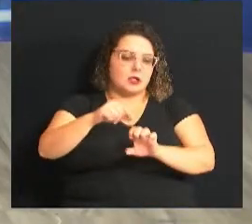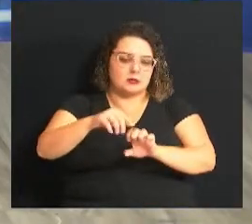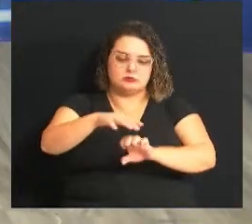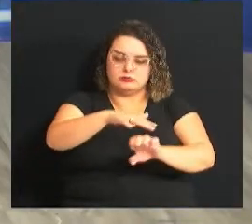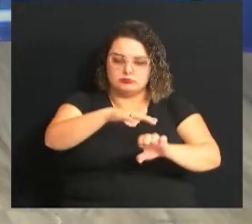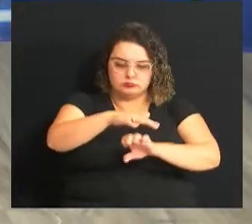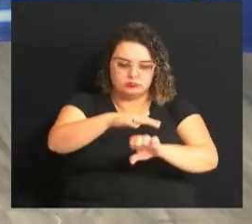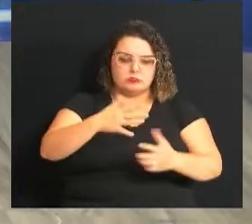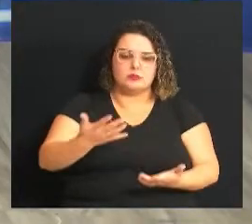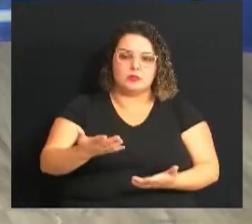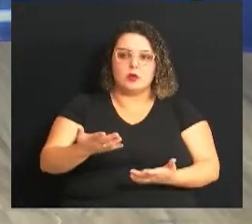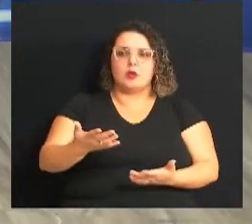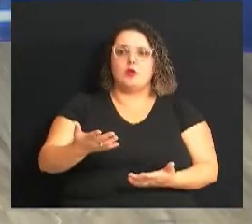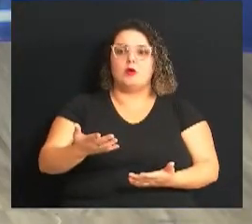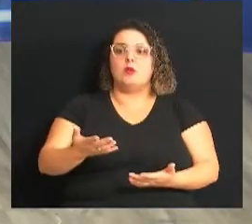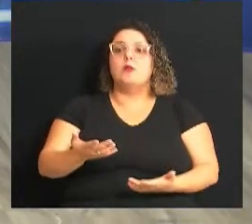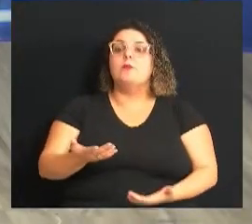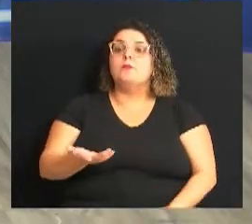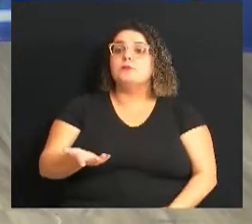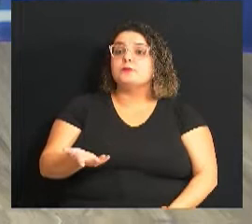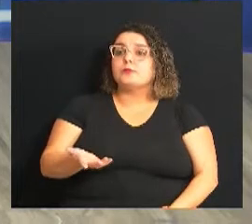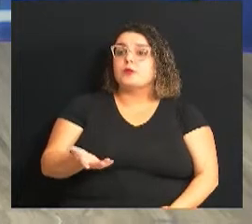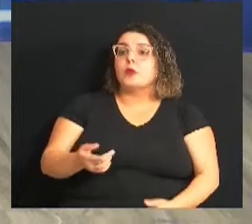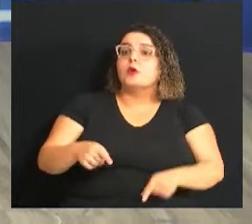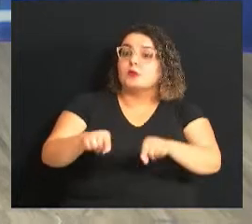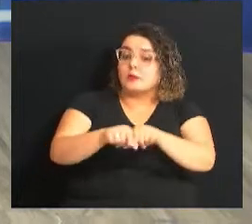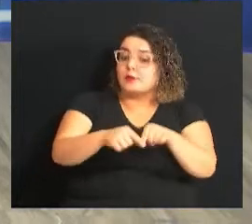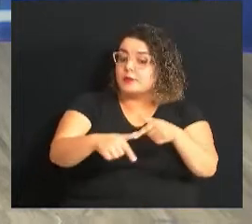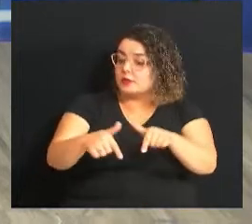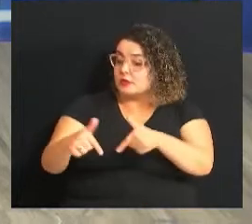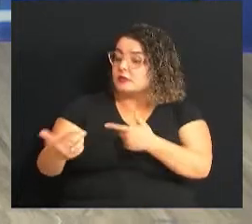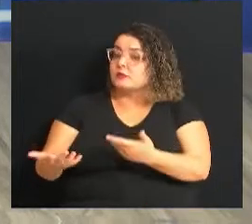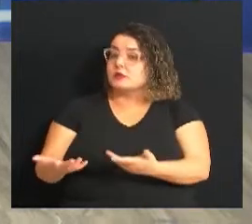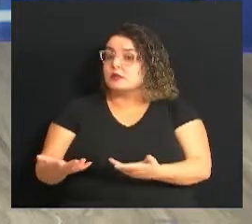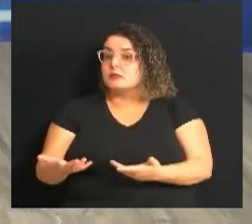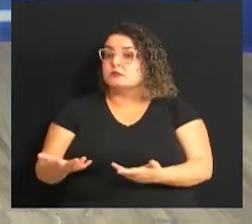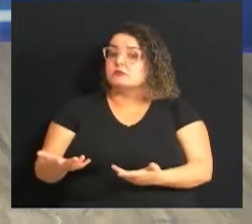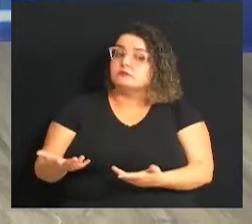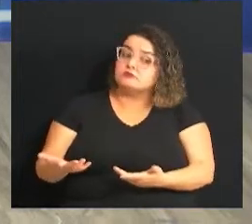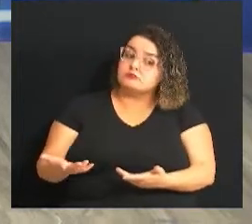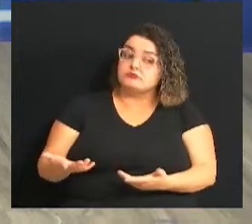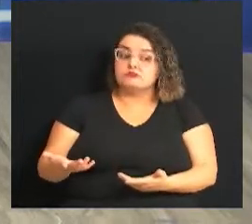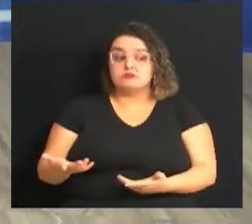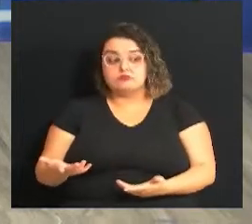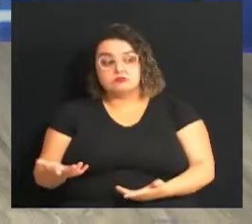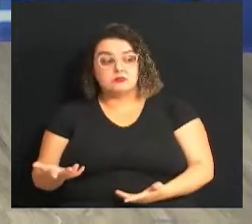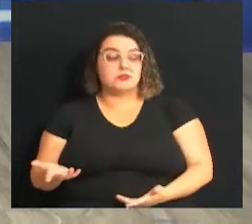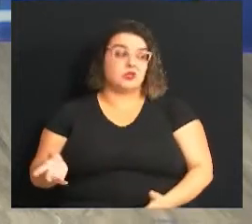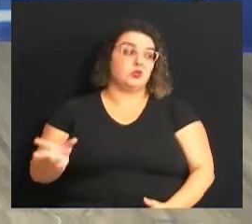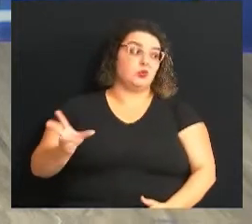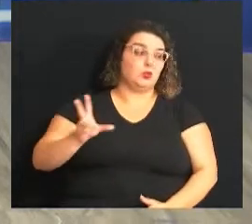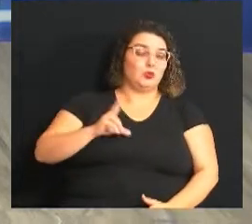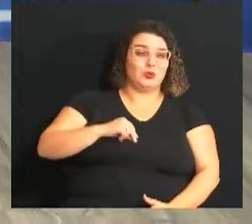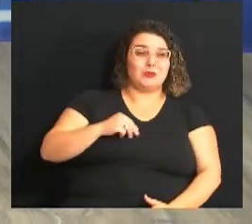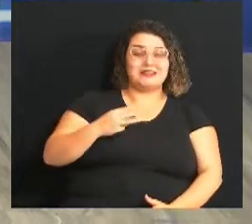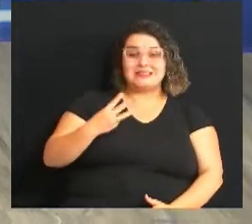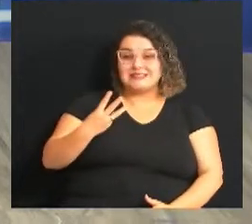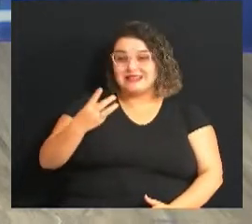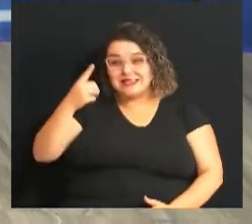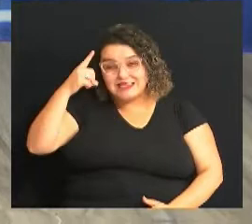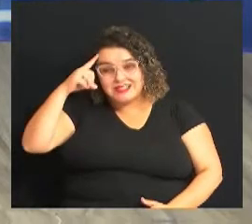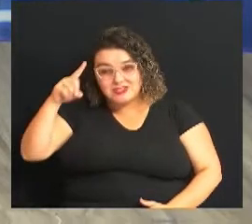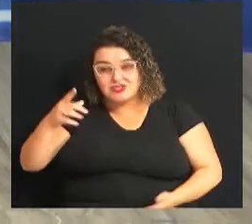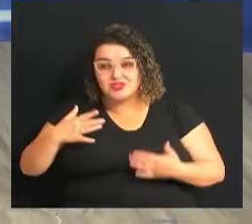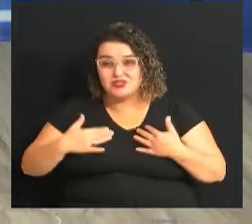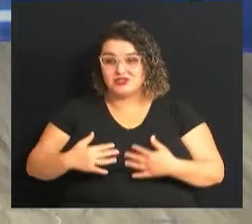o empreendedor ou mesmo para o trabalhador que ainda está com um receio, fala, opa, mas 3 dias de descanso,